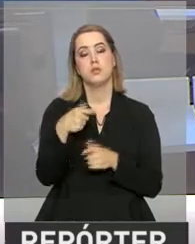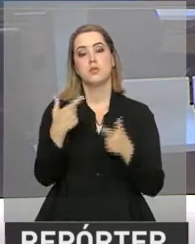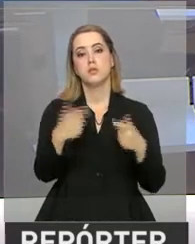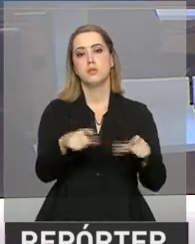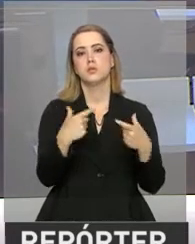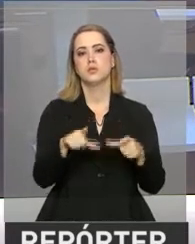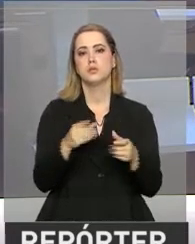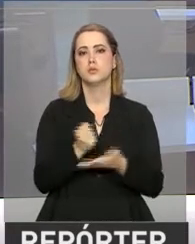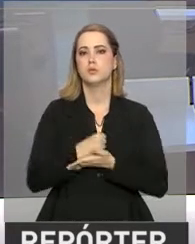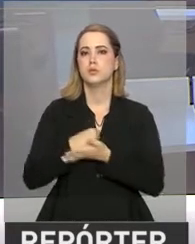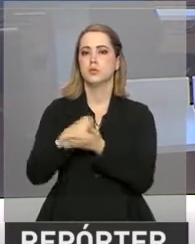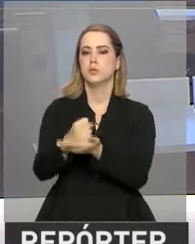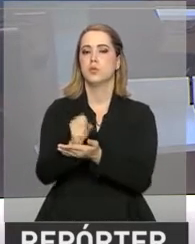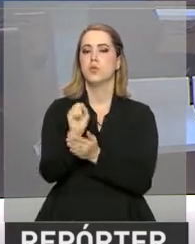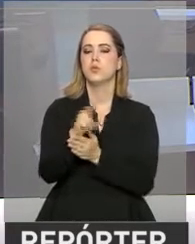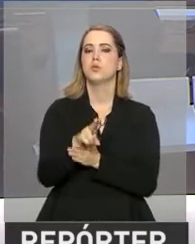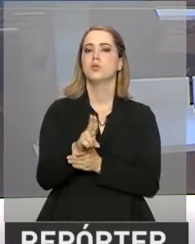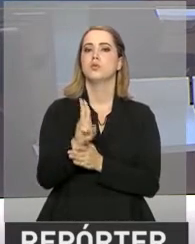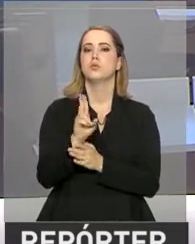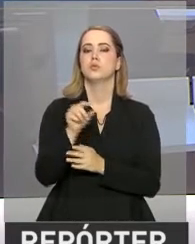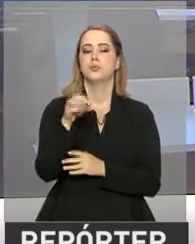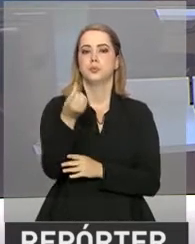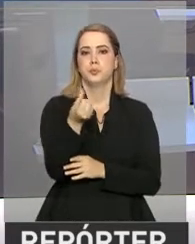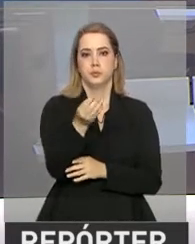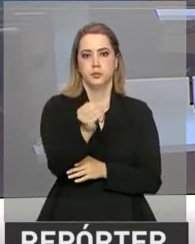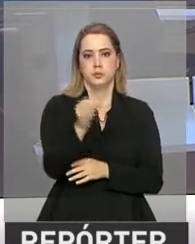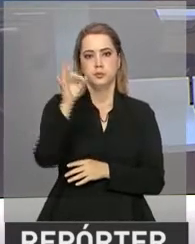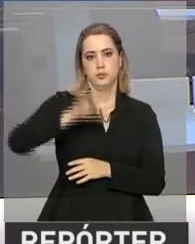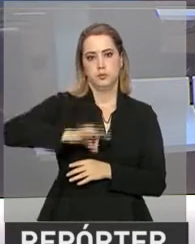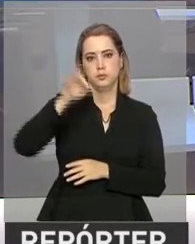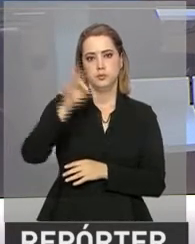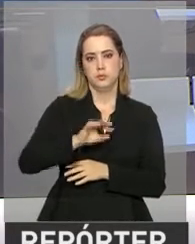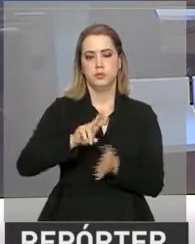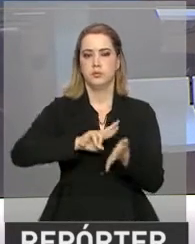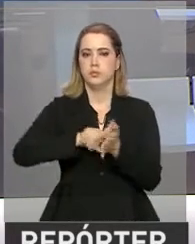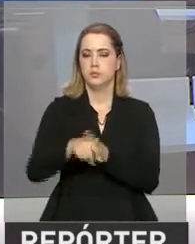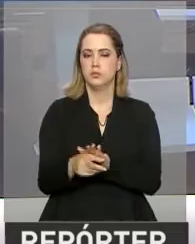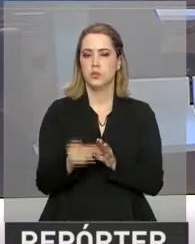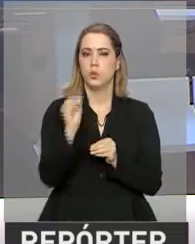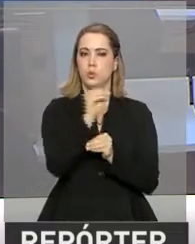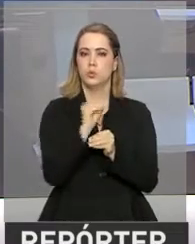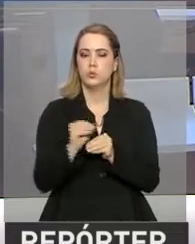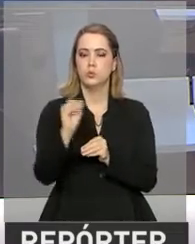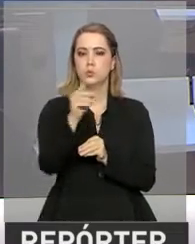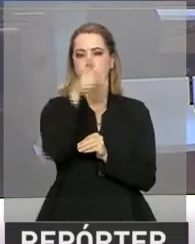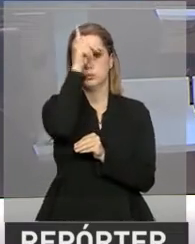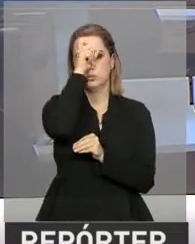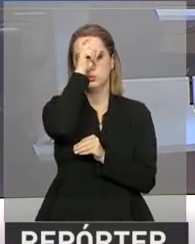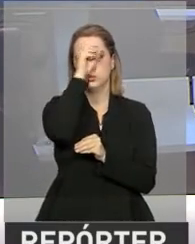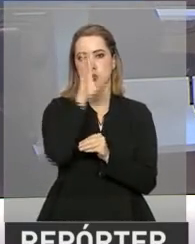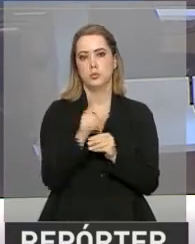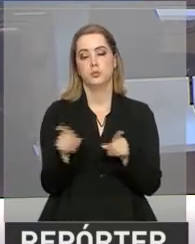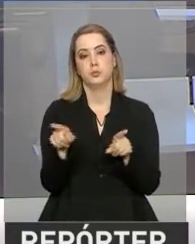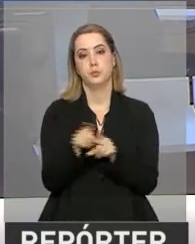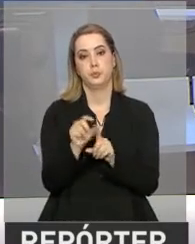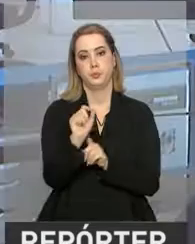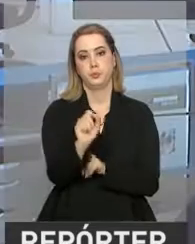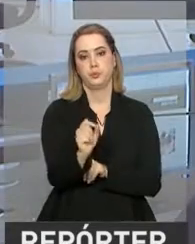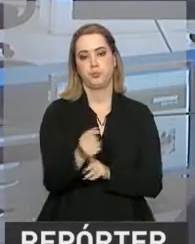ao Sistema Único de Saúde pelo menos 60% de serviços, como internações hospitalares e atendimentos